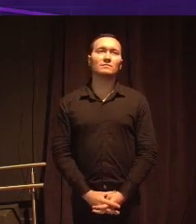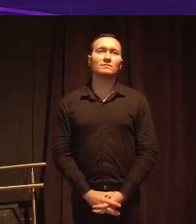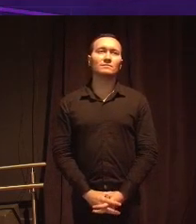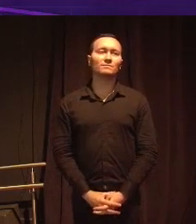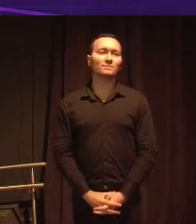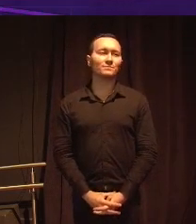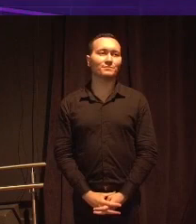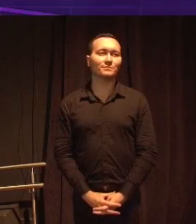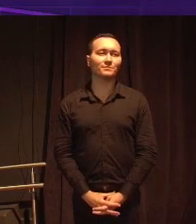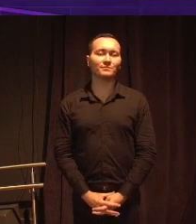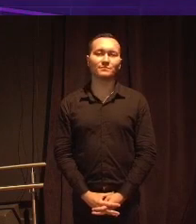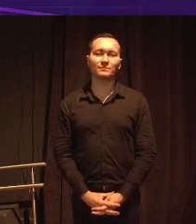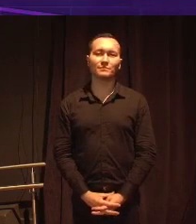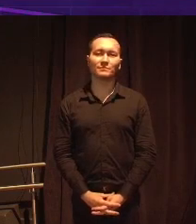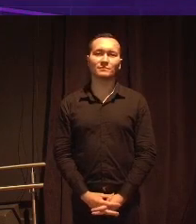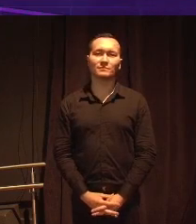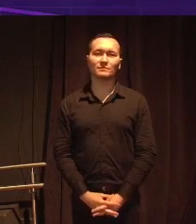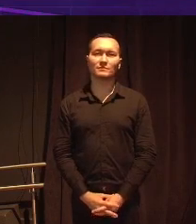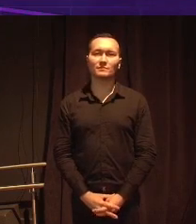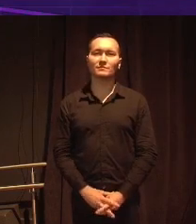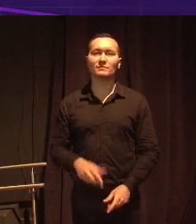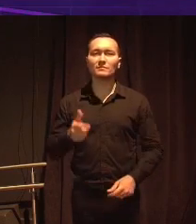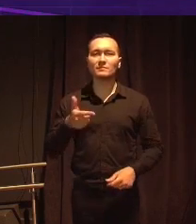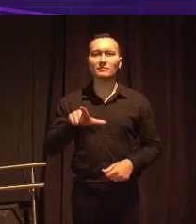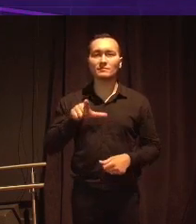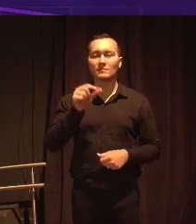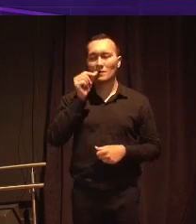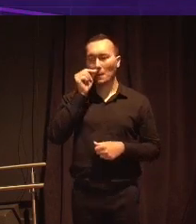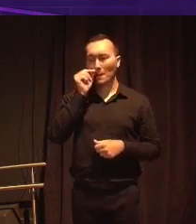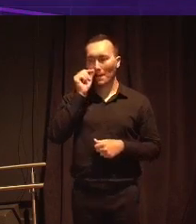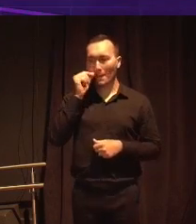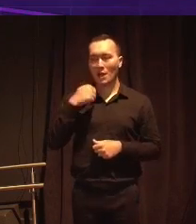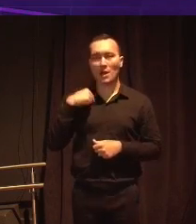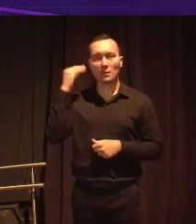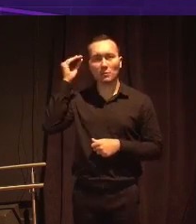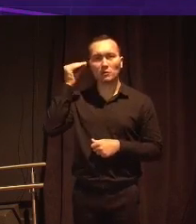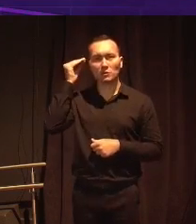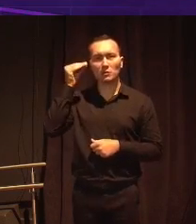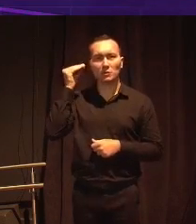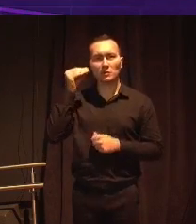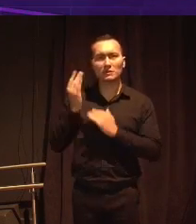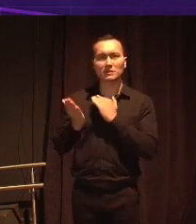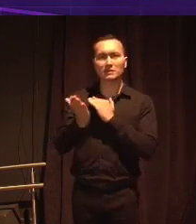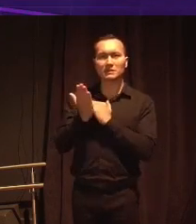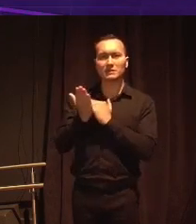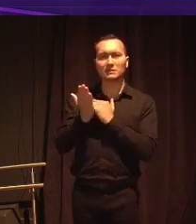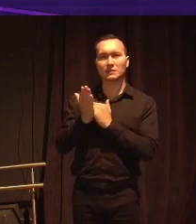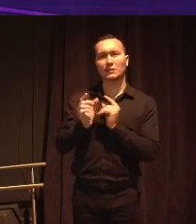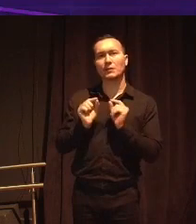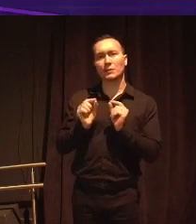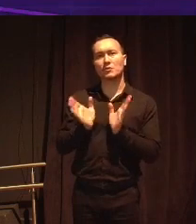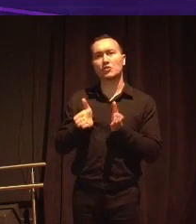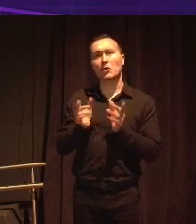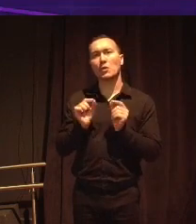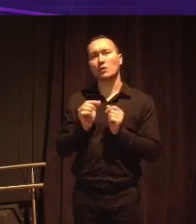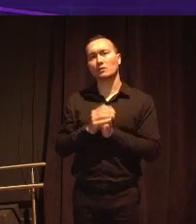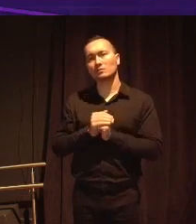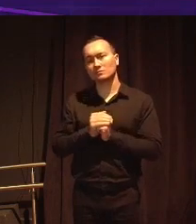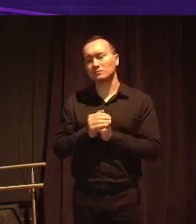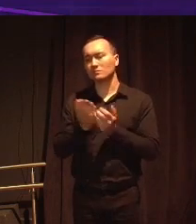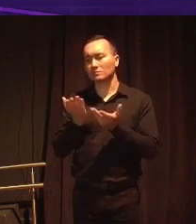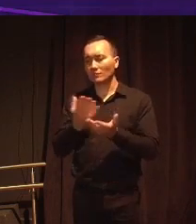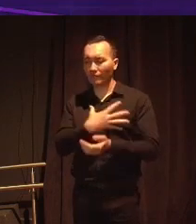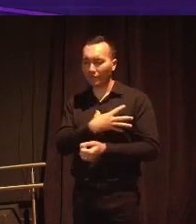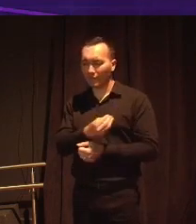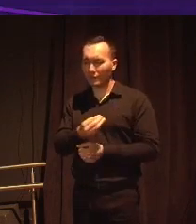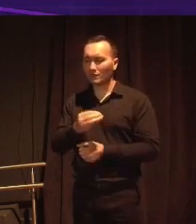Uma outra lição aqui também que eu carrego para a vida é que a gente tem que dar liberdade, né, para os